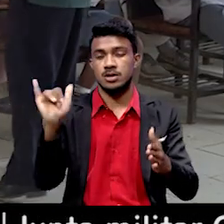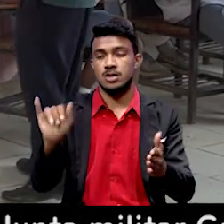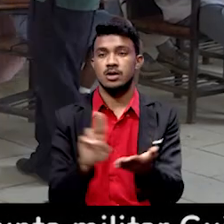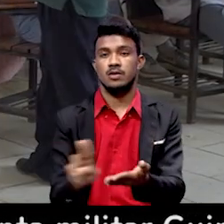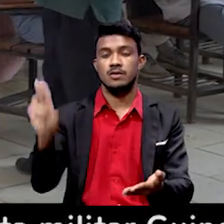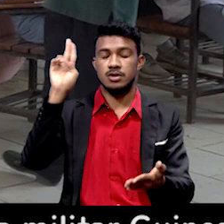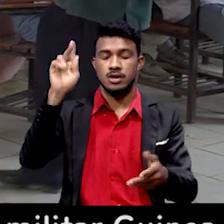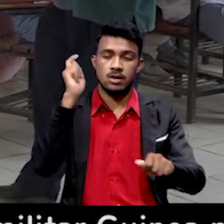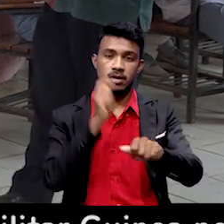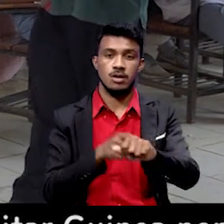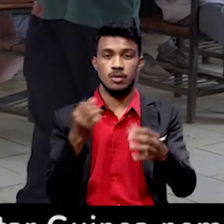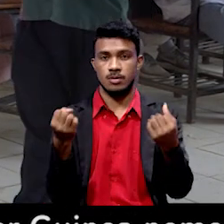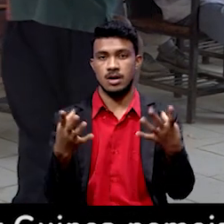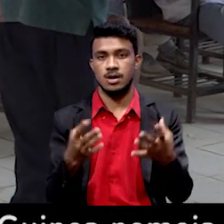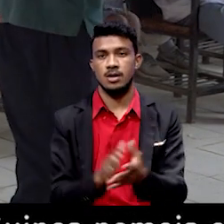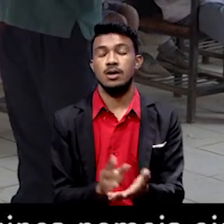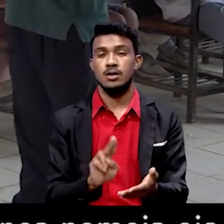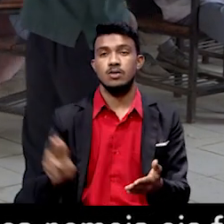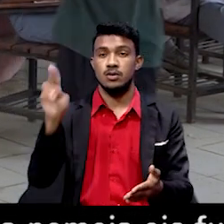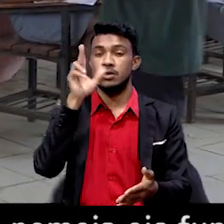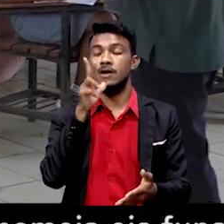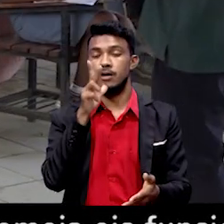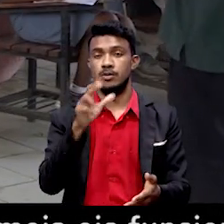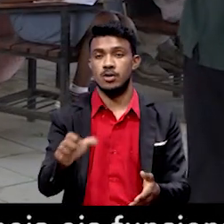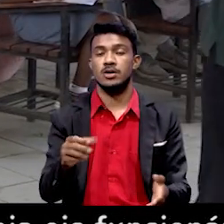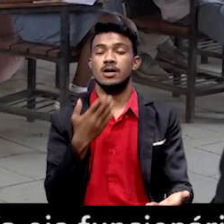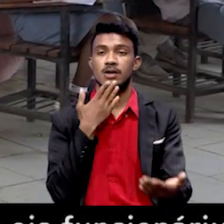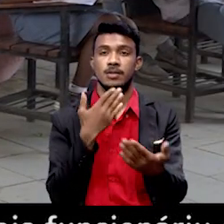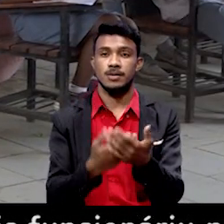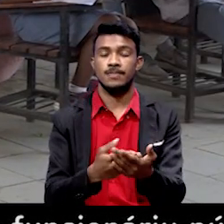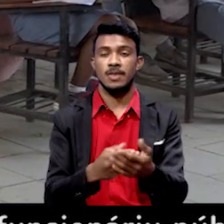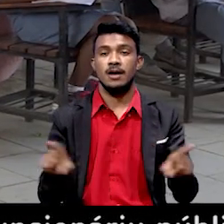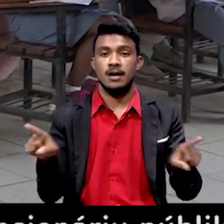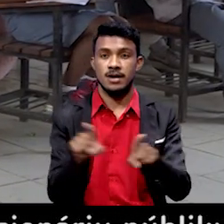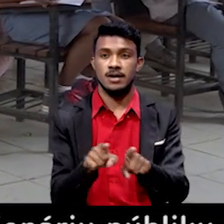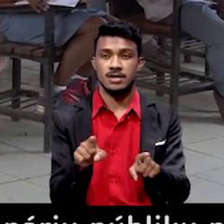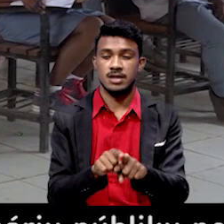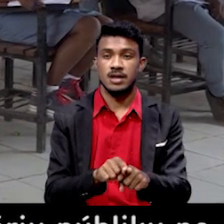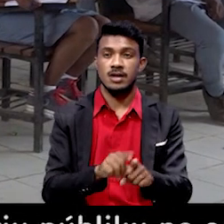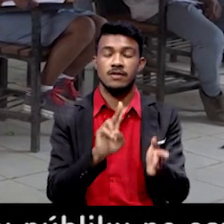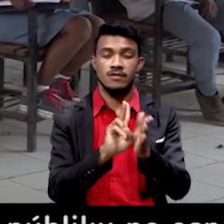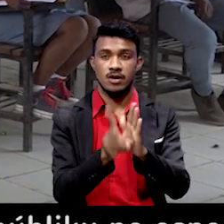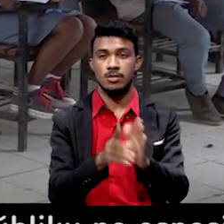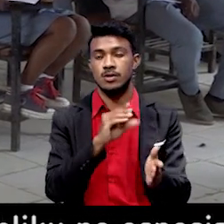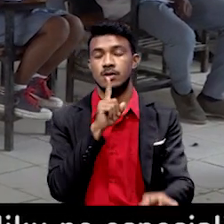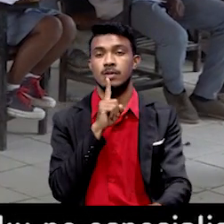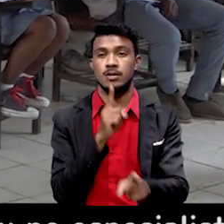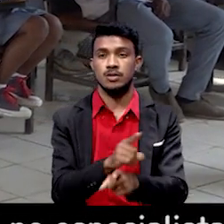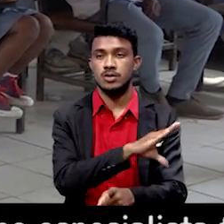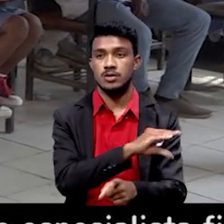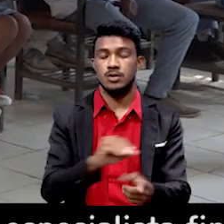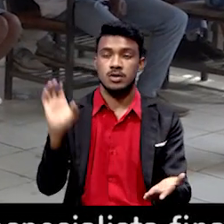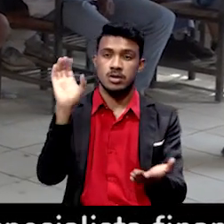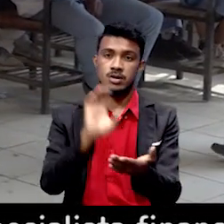mas há tempo barato. A tua em português e da nebe mais próprio nessa gramática, nebe loj, no